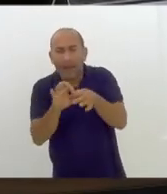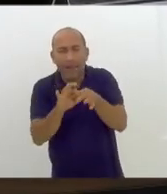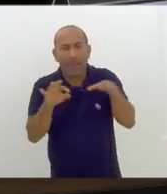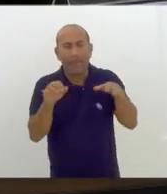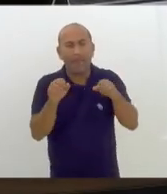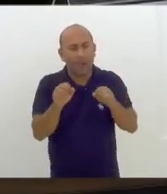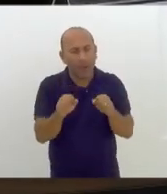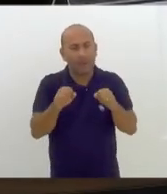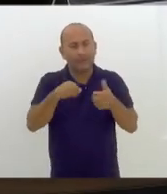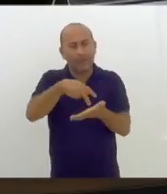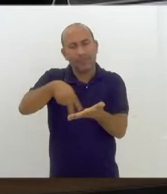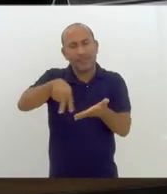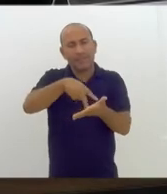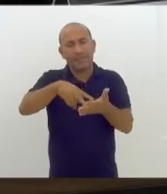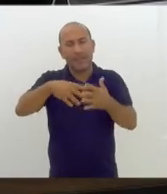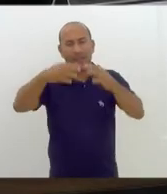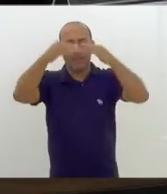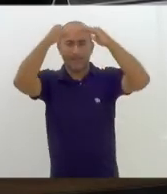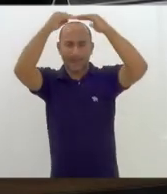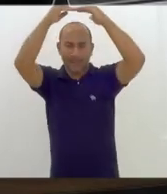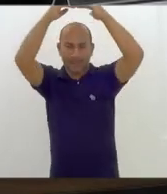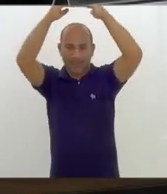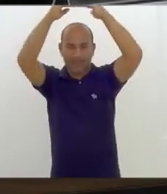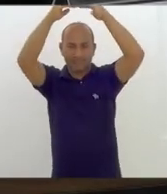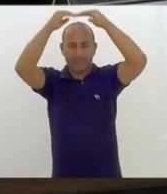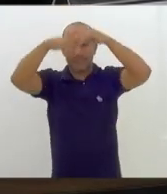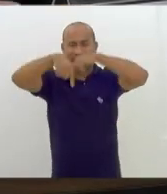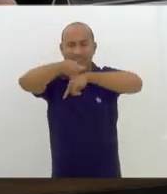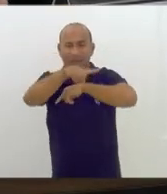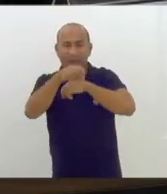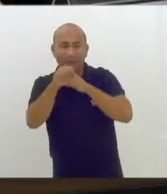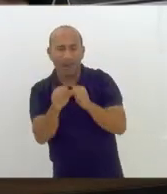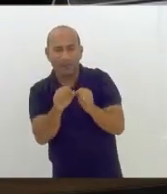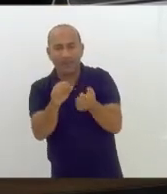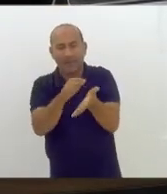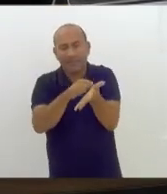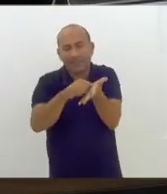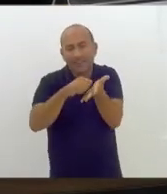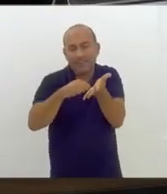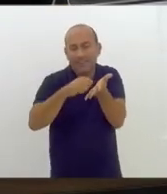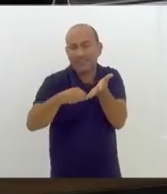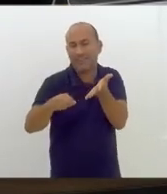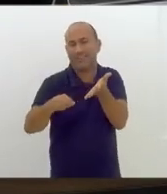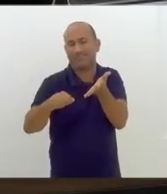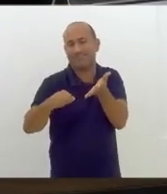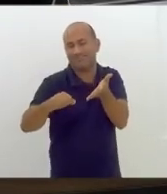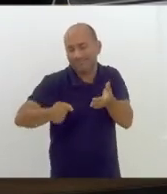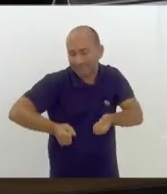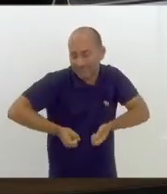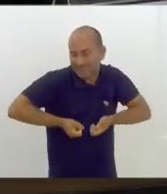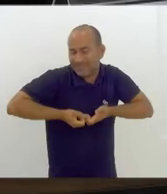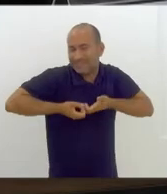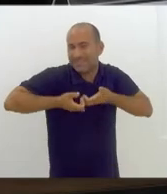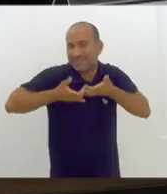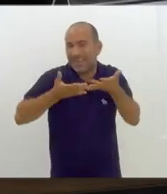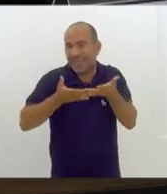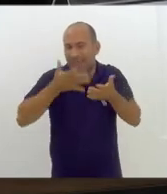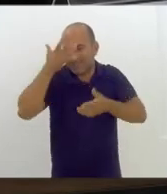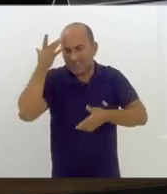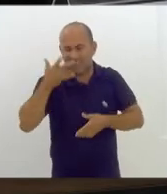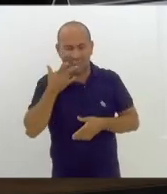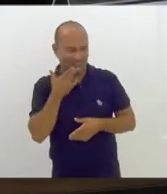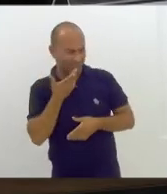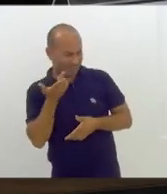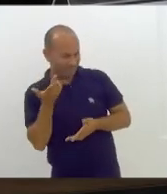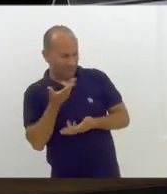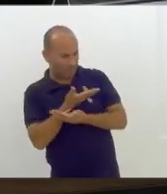balé, que vocês possam escrever poesia sem que ninguém venha dizer que isso é coisa